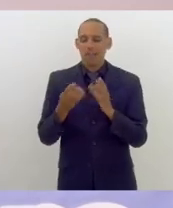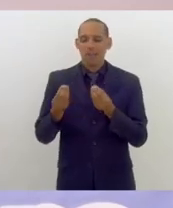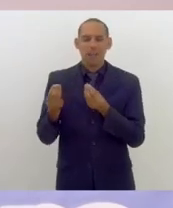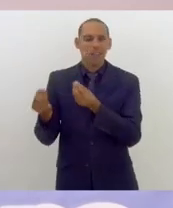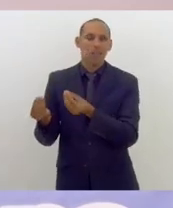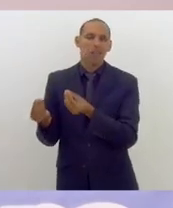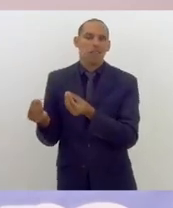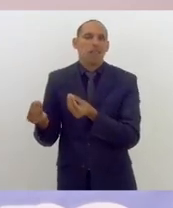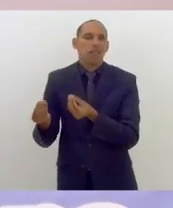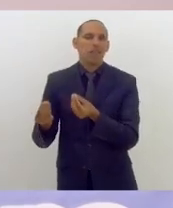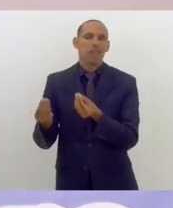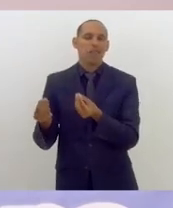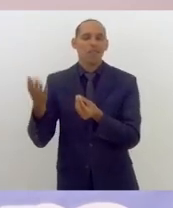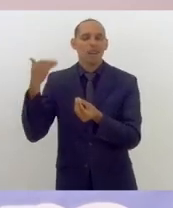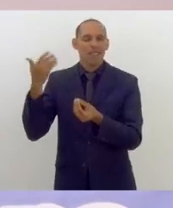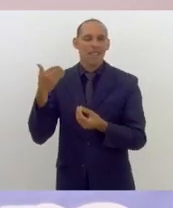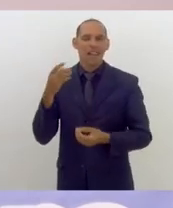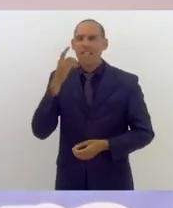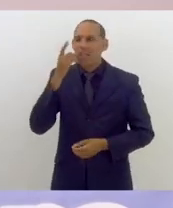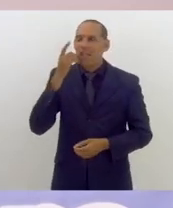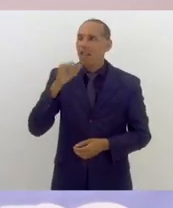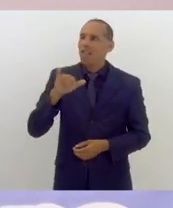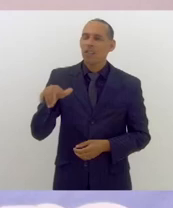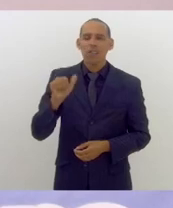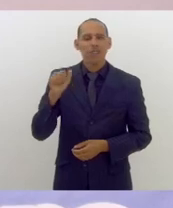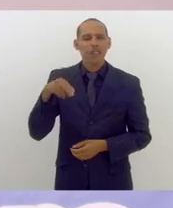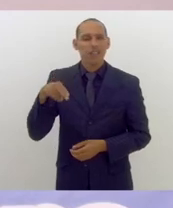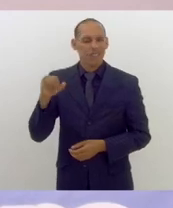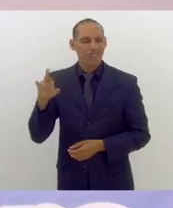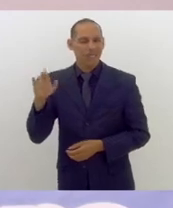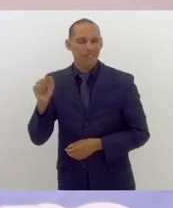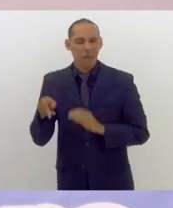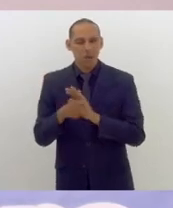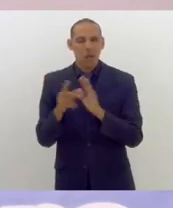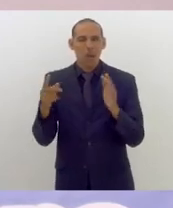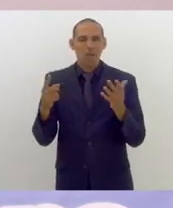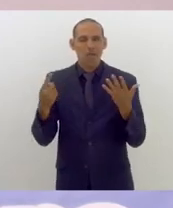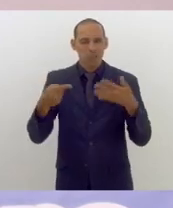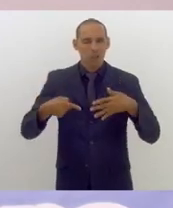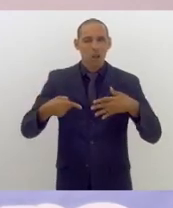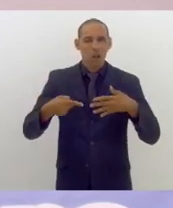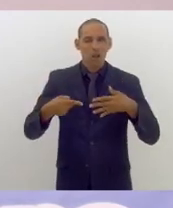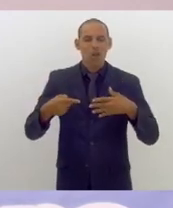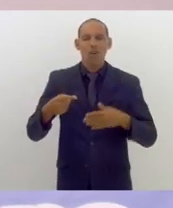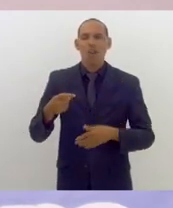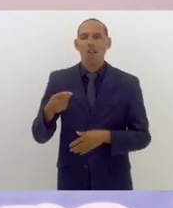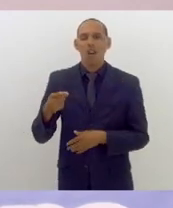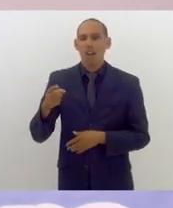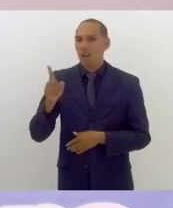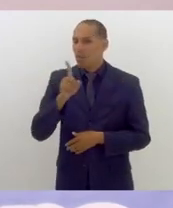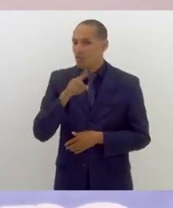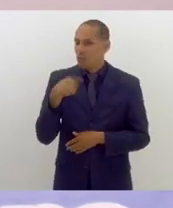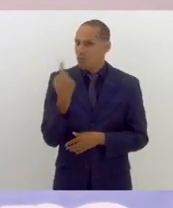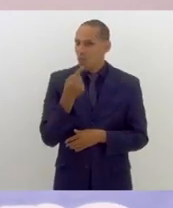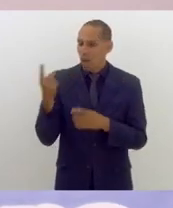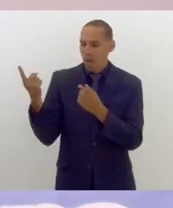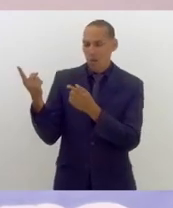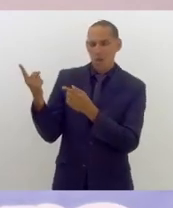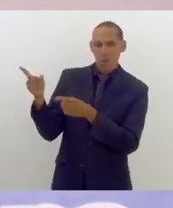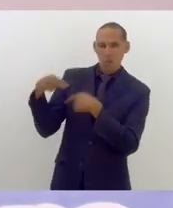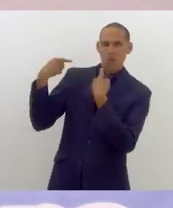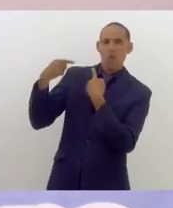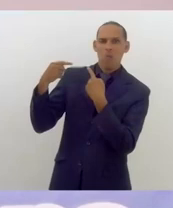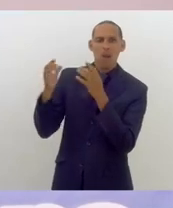Na época eu a deputada Janira que era do PSOL nós fomos intimidadas lá em Santa Cruz lá